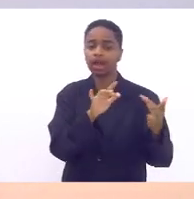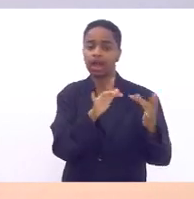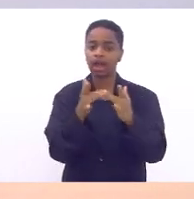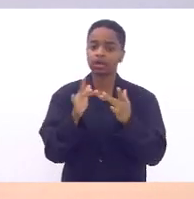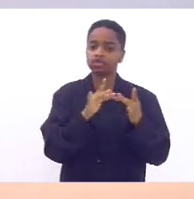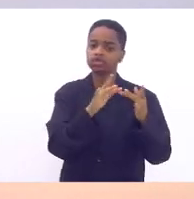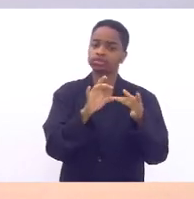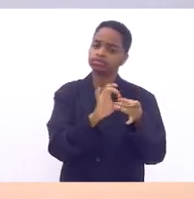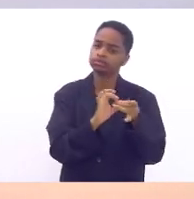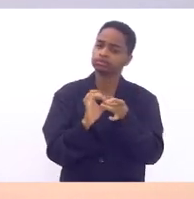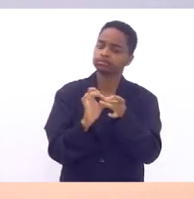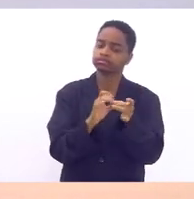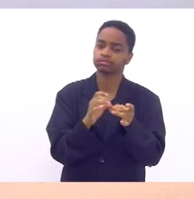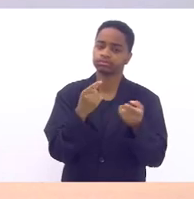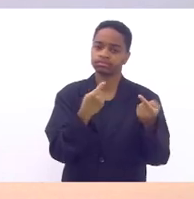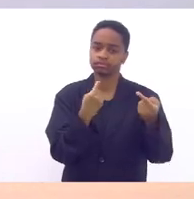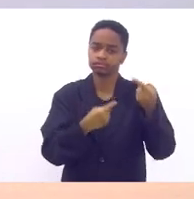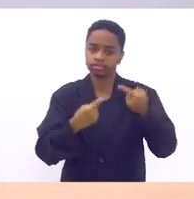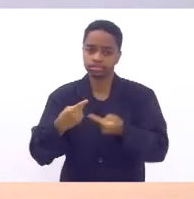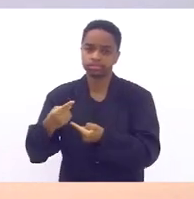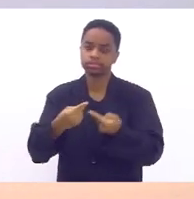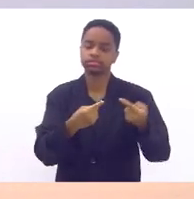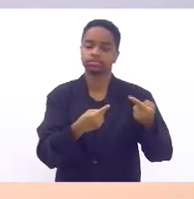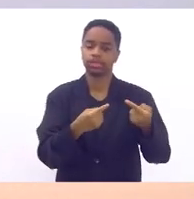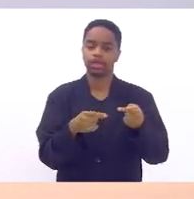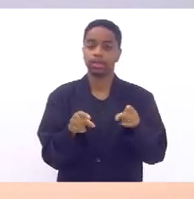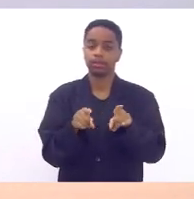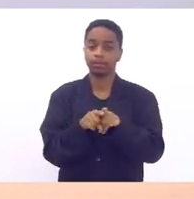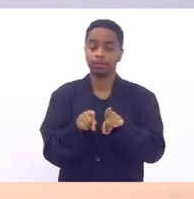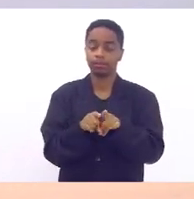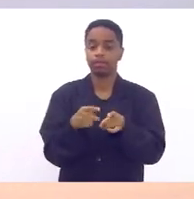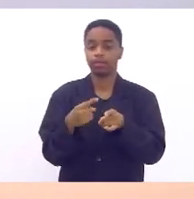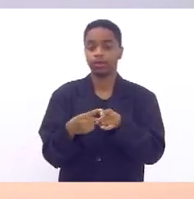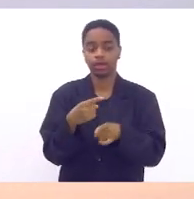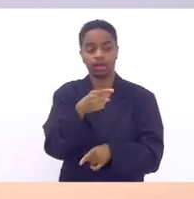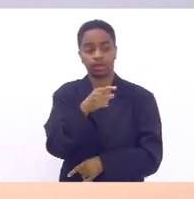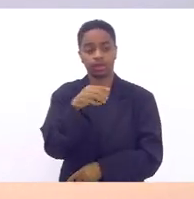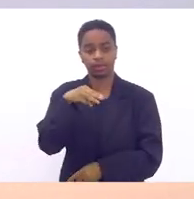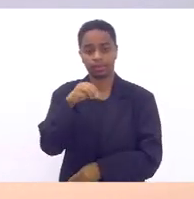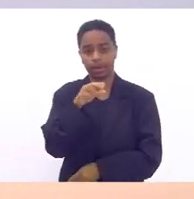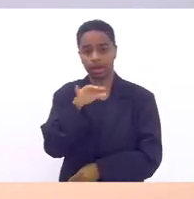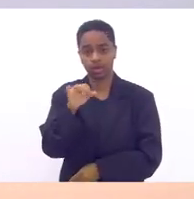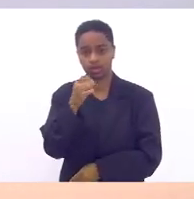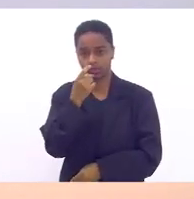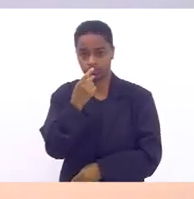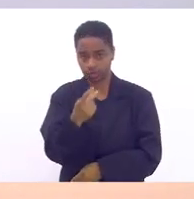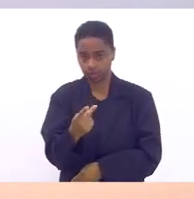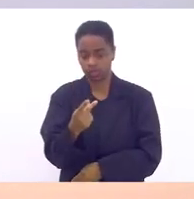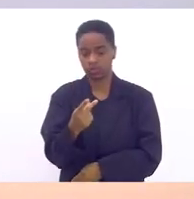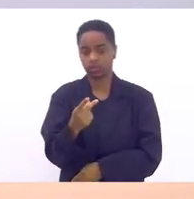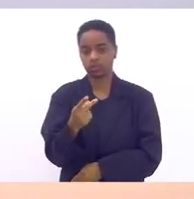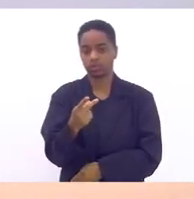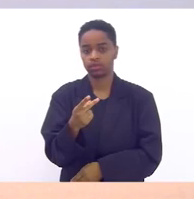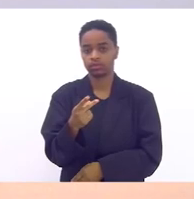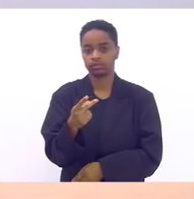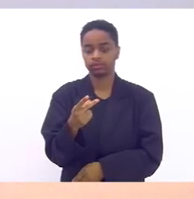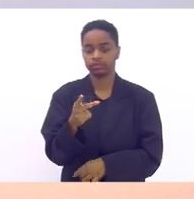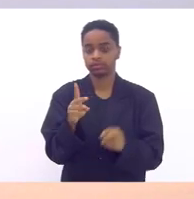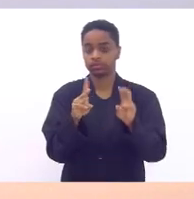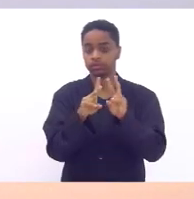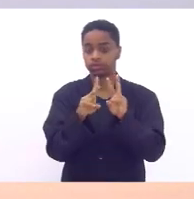articulação quando o Dr Mario começou a falar sobre eh lá o que tá a possibilidade